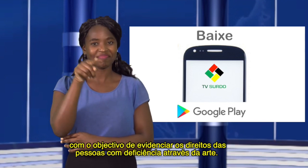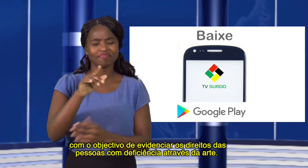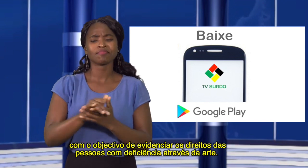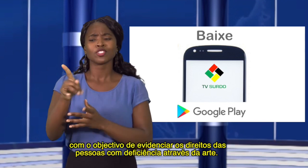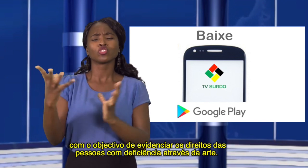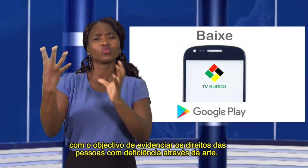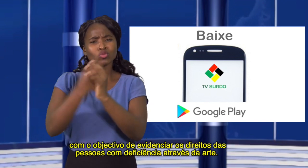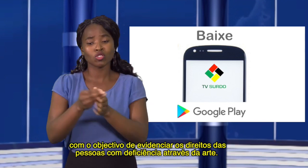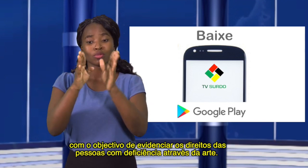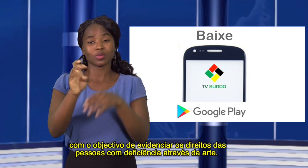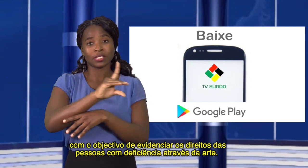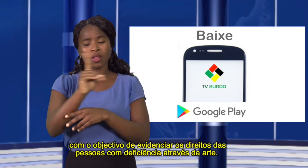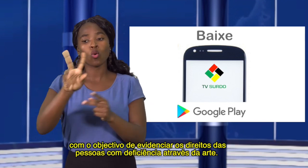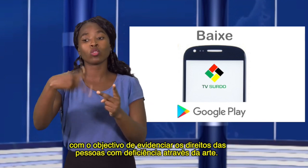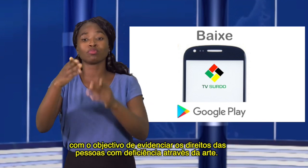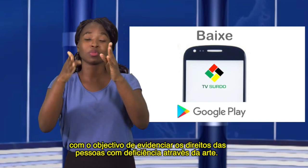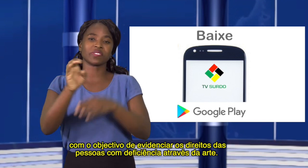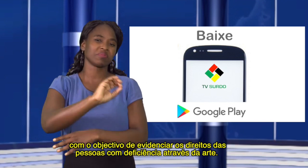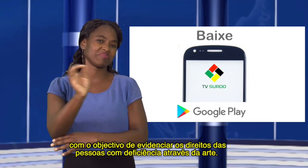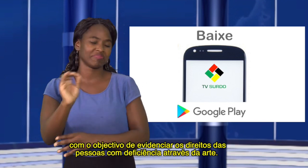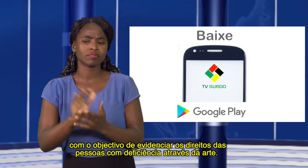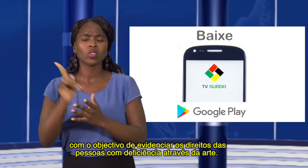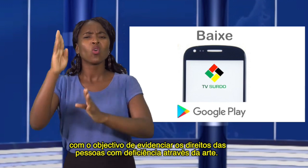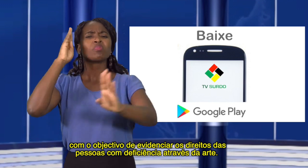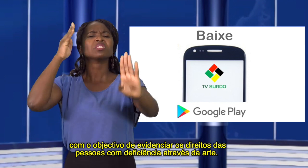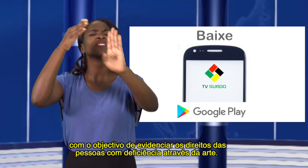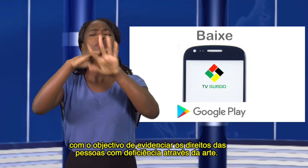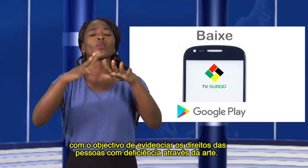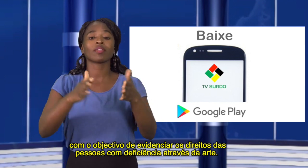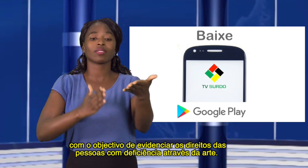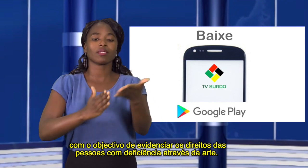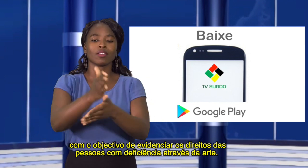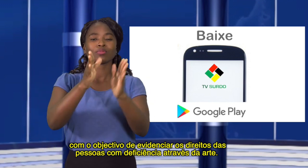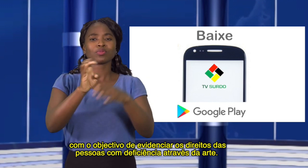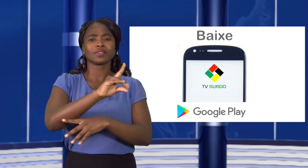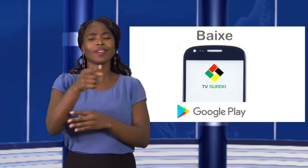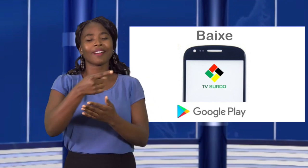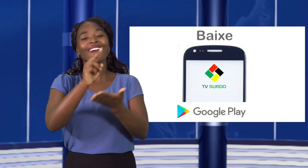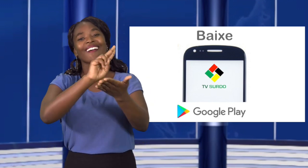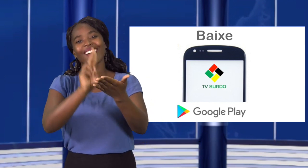com o objetivo de evidenciar os direitos das pessoas com deficiência através da arte.